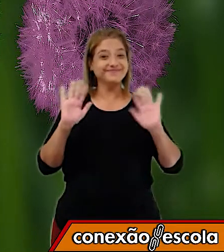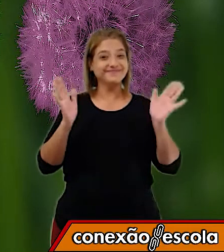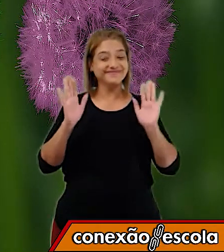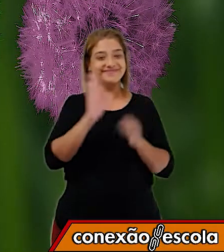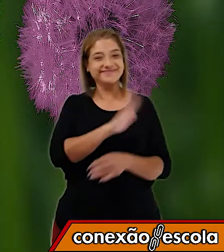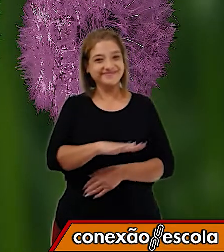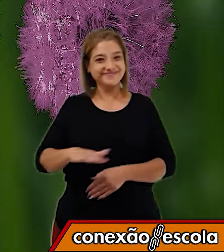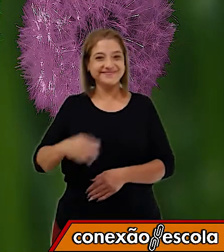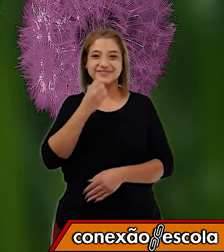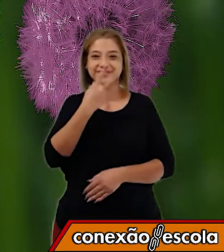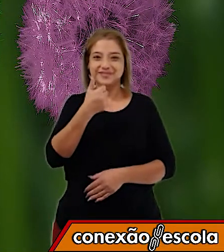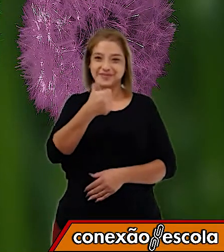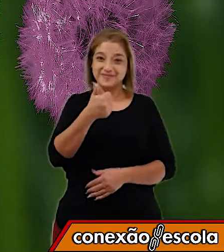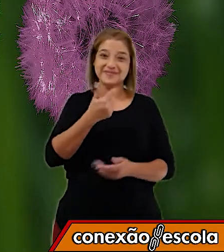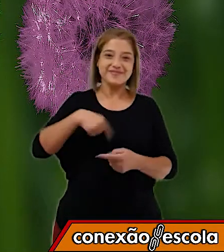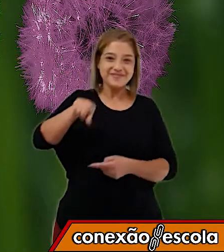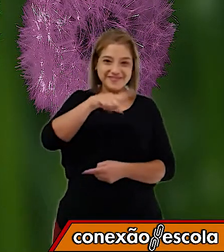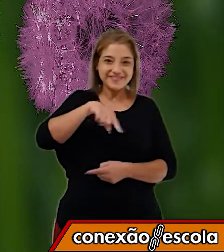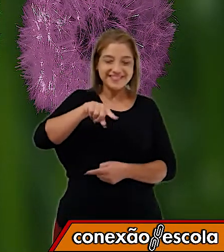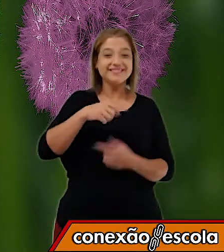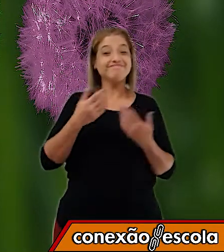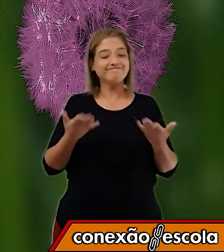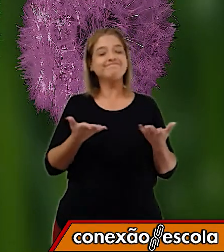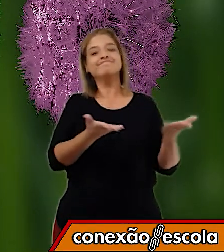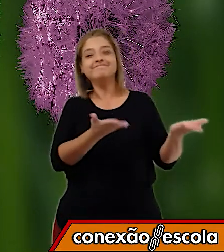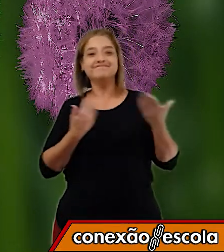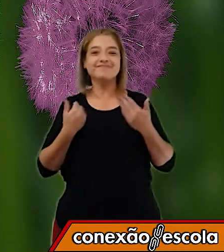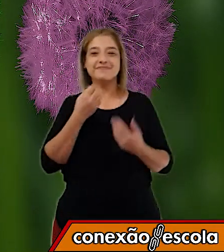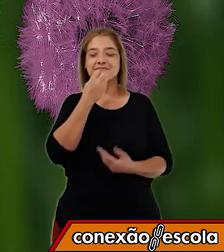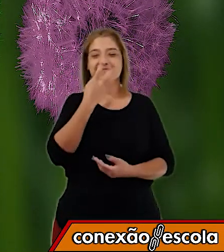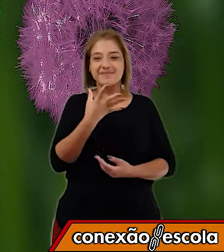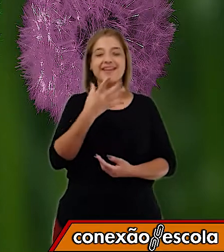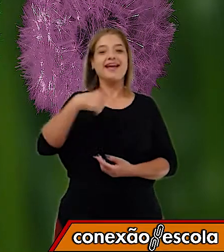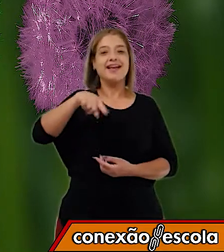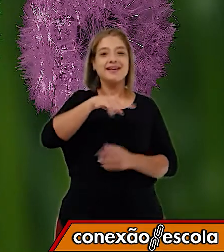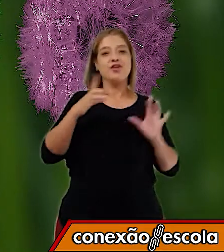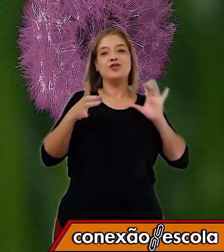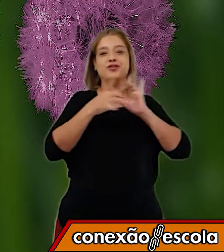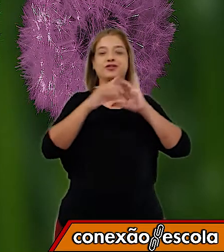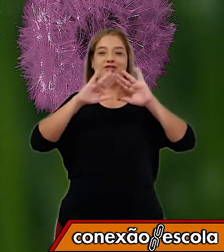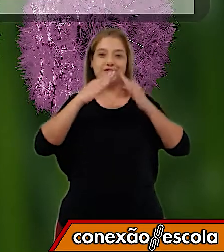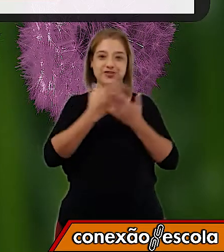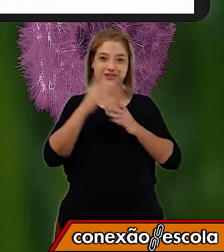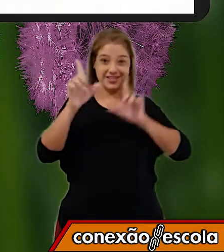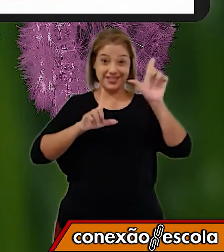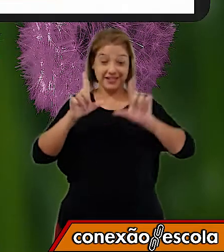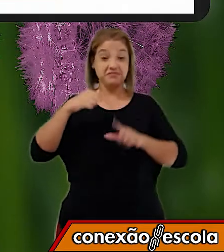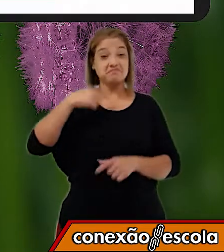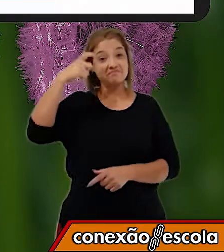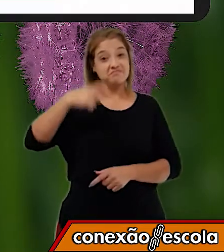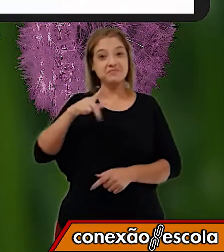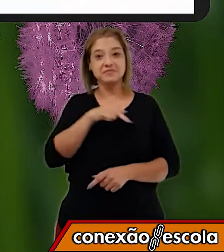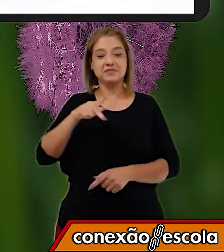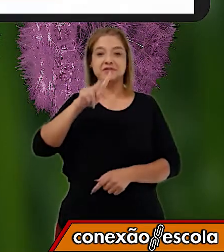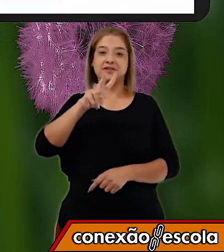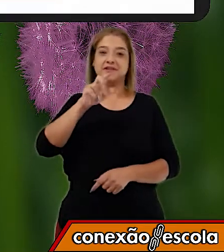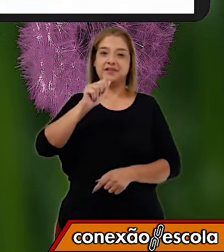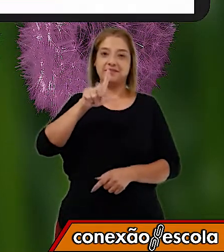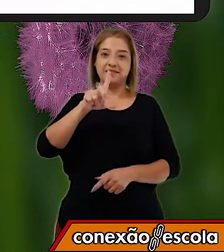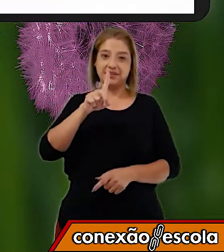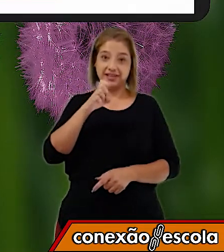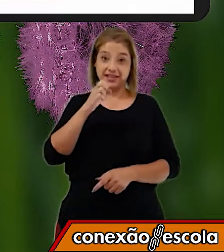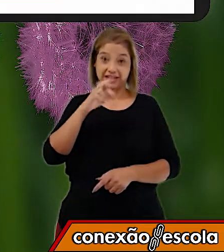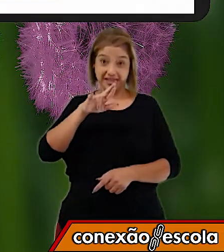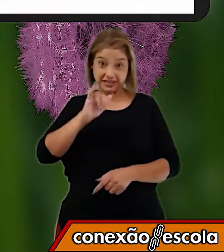Olá, crianças, tudo bem com vocês? Sejam bem-vindas ao Conexão Escola TV. Eu sou o professor Valdeir.